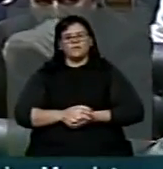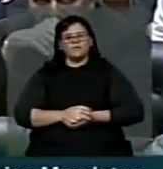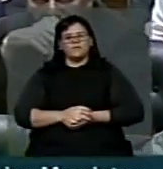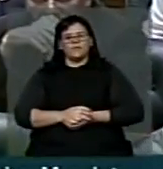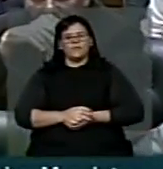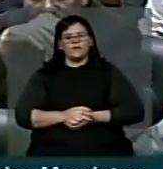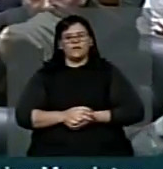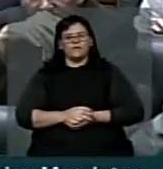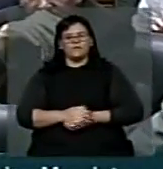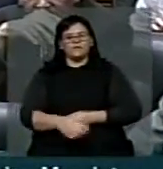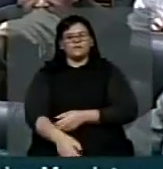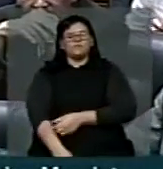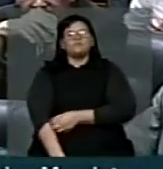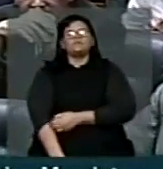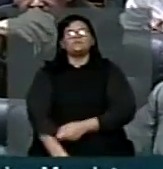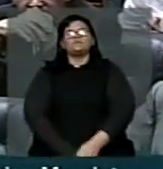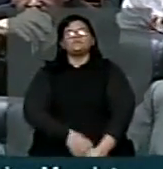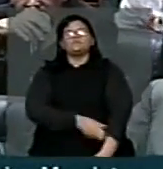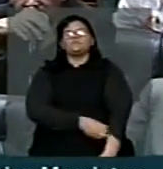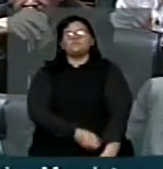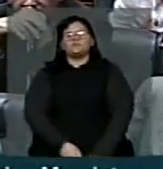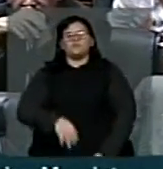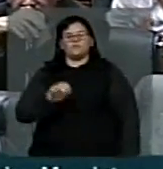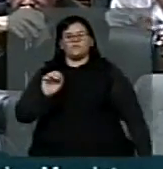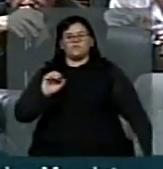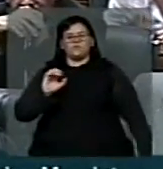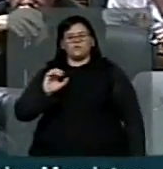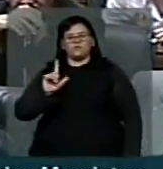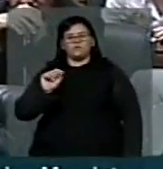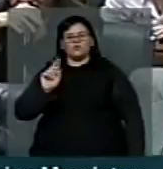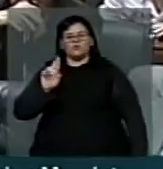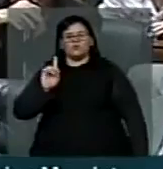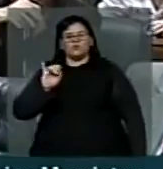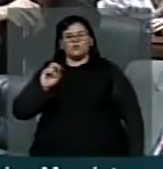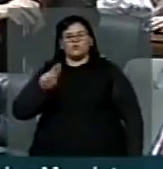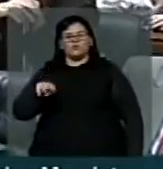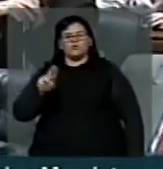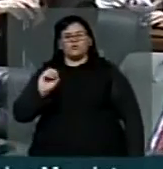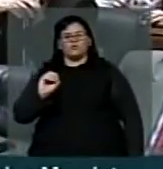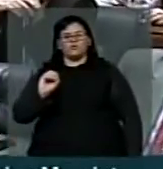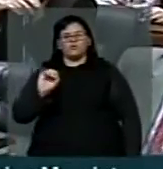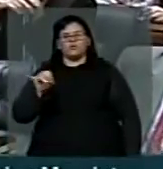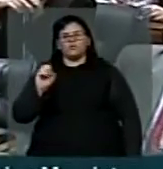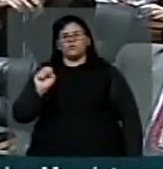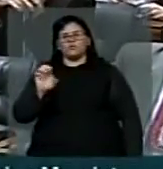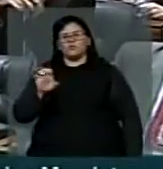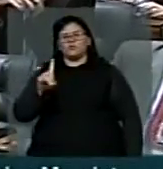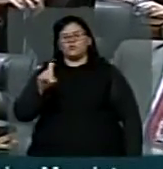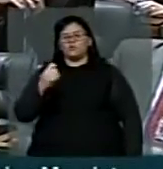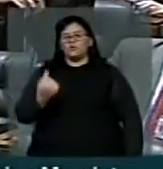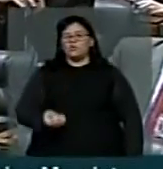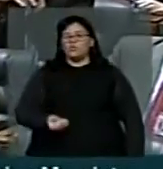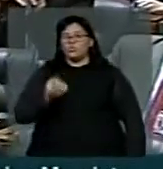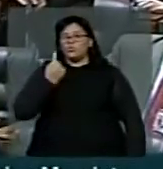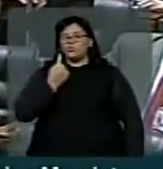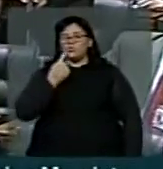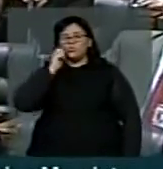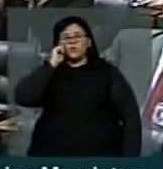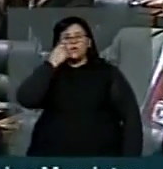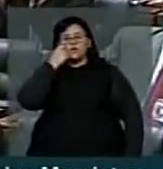dos Deputados. A luta de Claudino José da Silva, fluminense e ferroviário, único negro entre